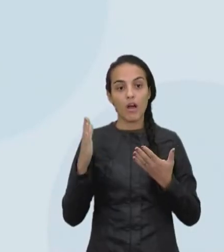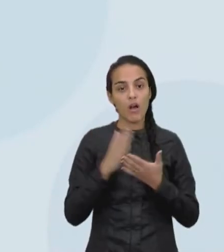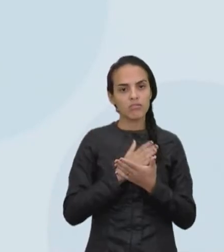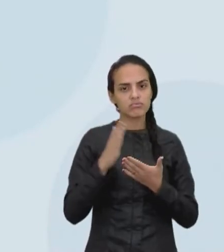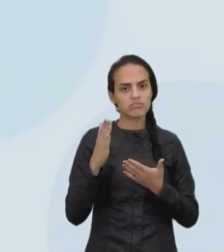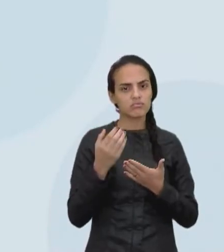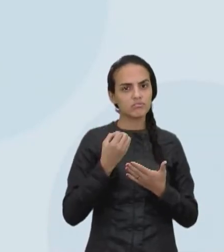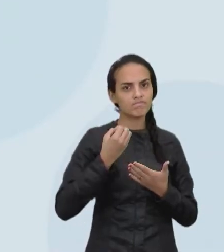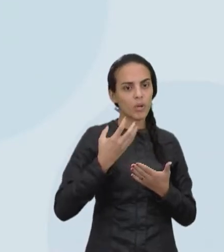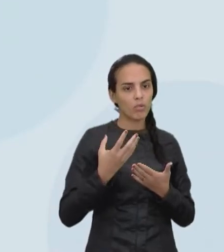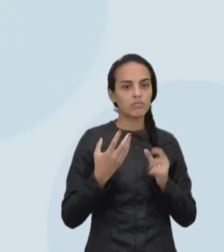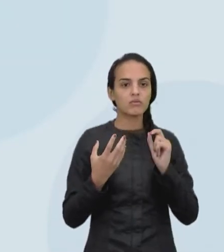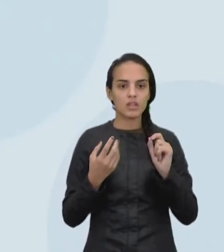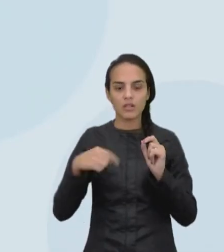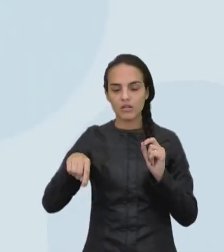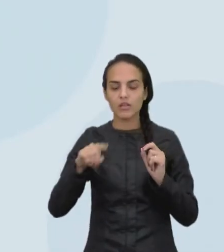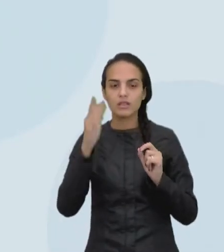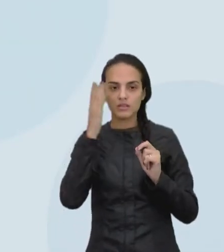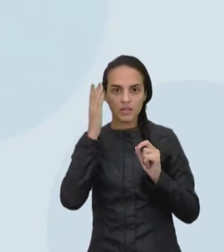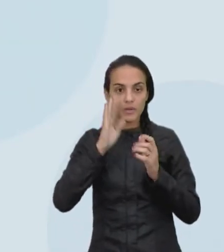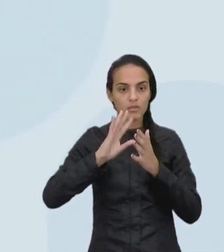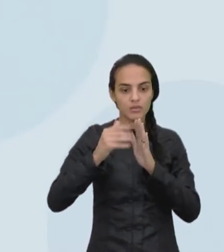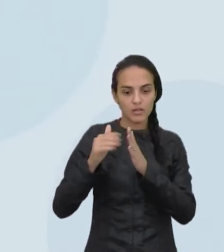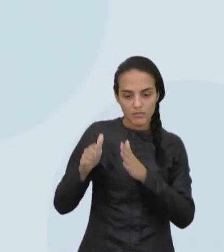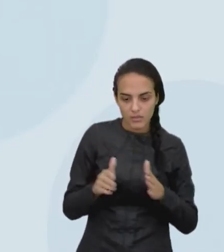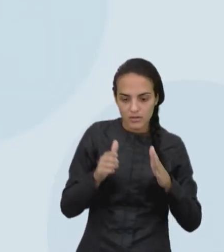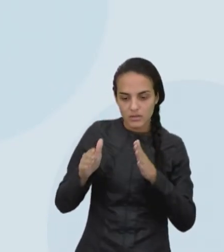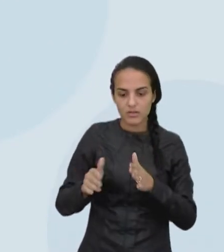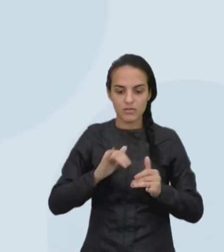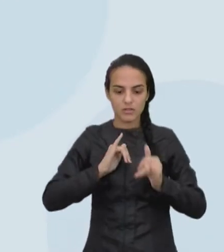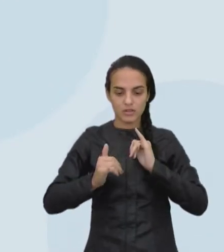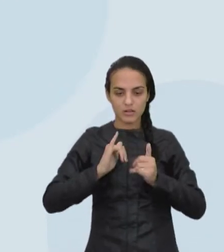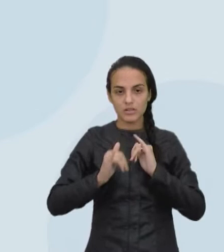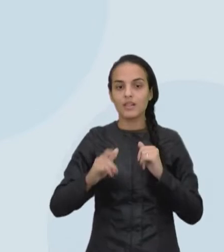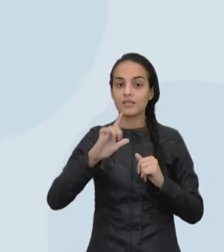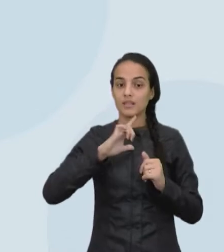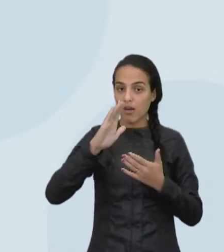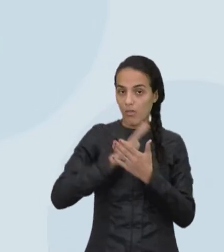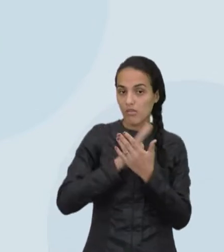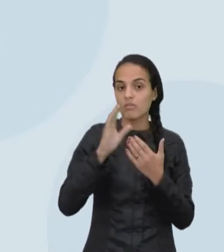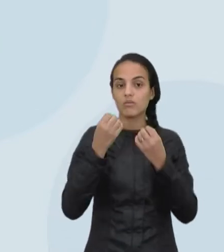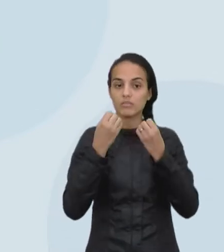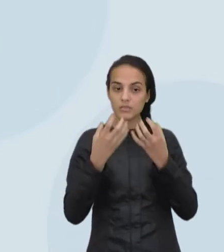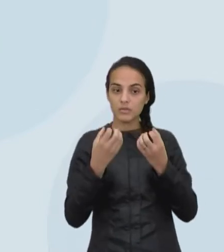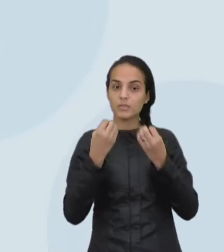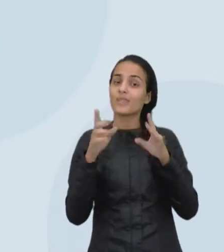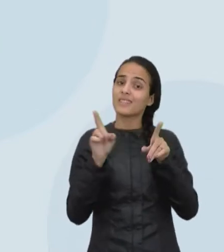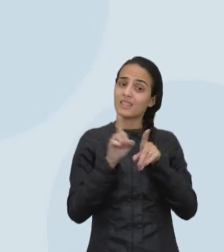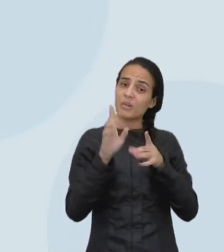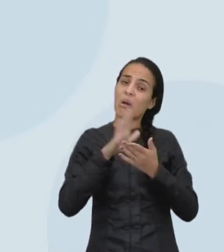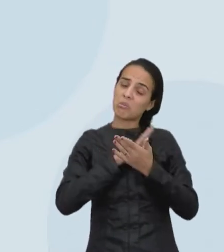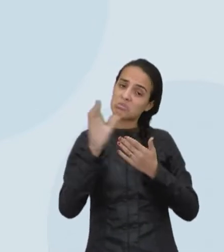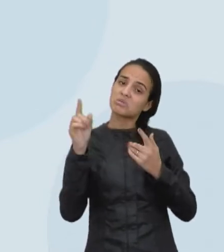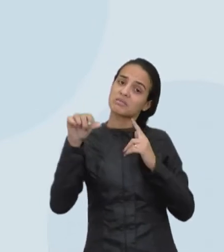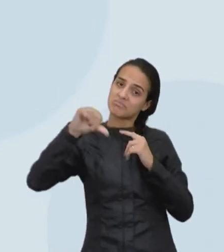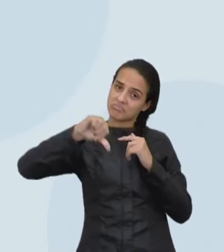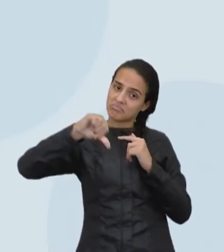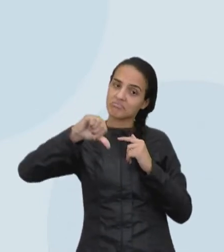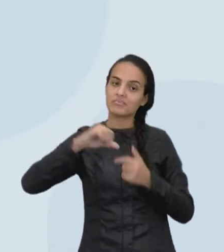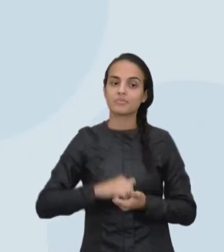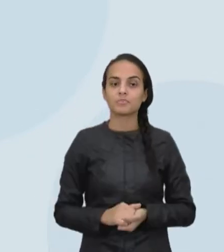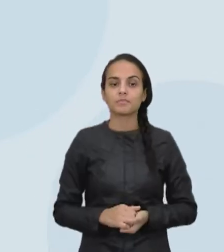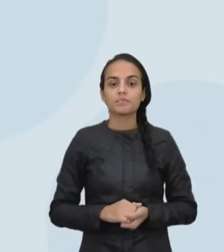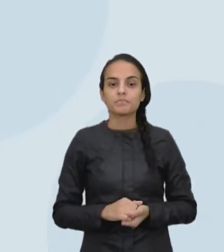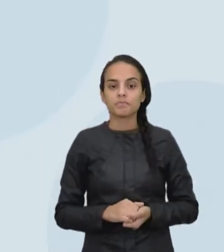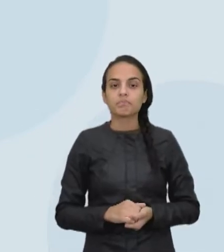vantagens. A gente sabe que toda a produção energética ela tem algumas vantagens e umas desvantagens e cabe então